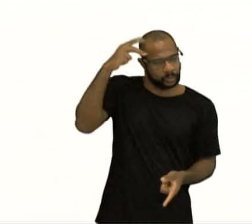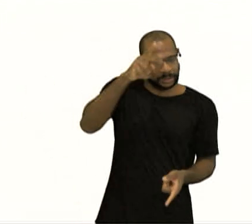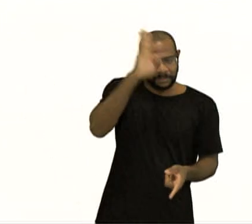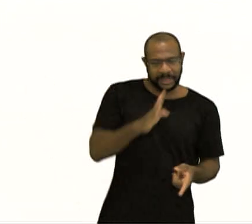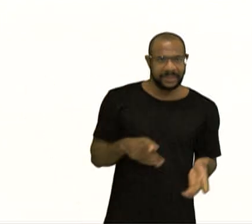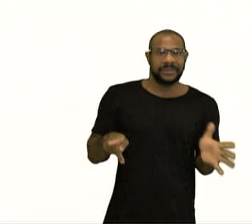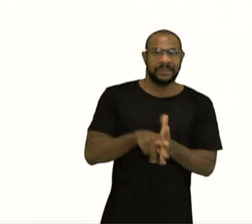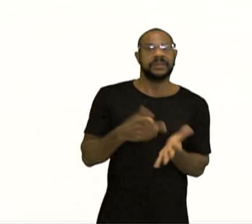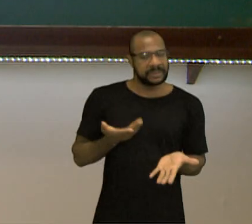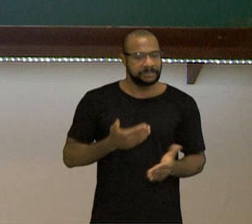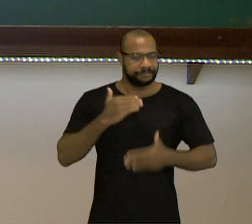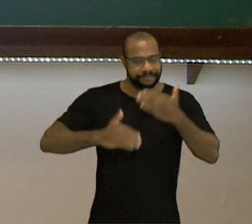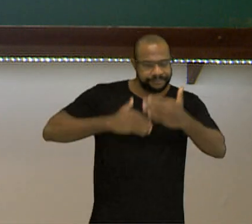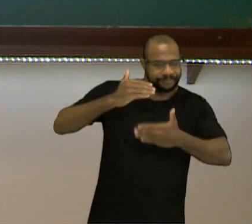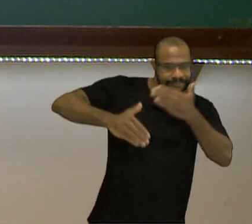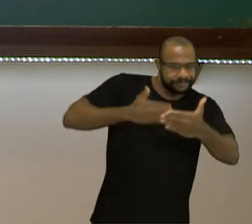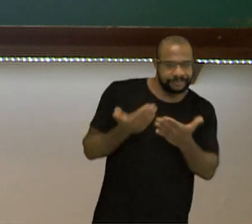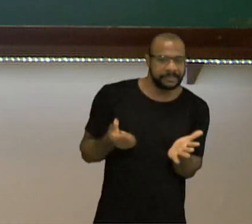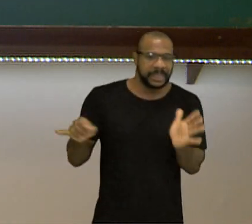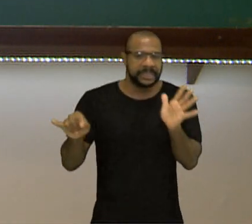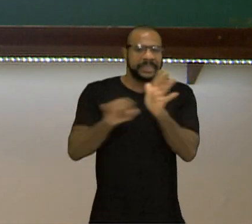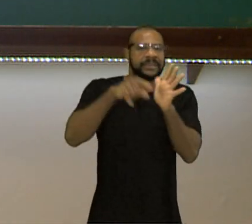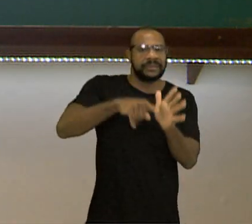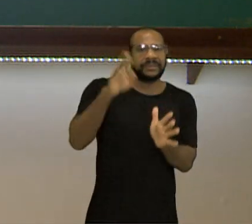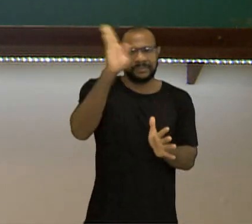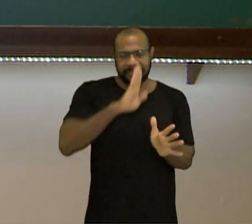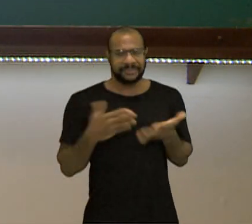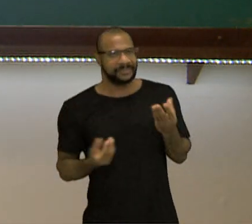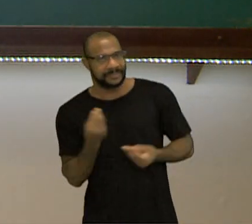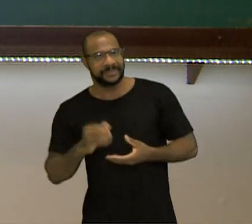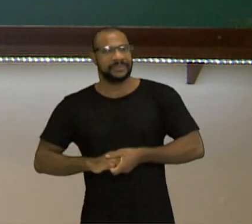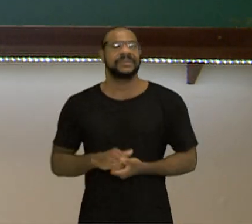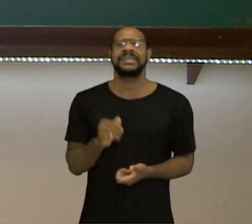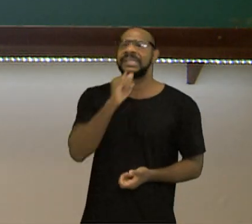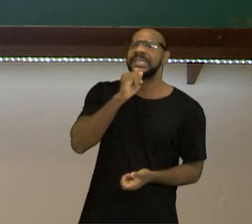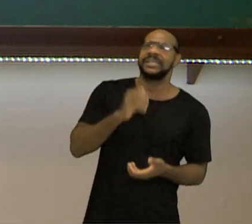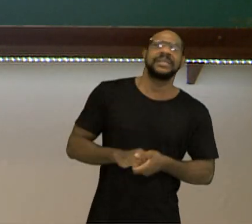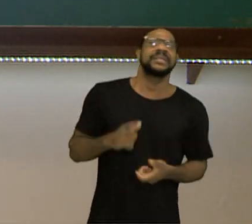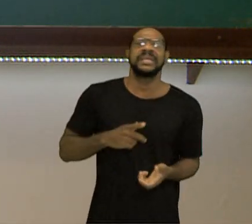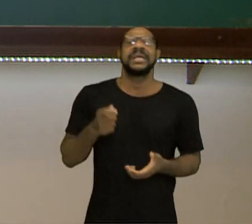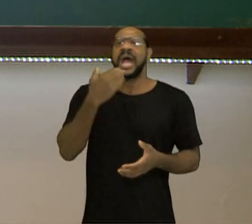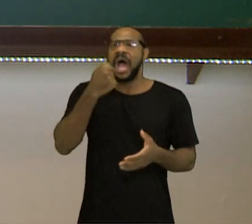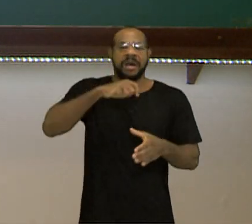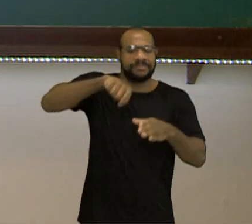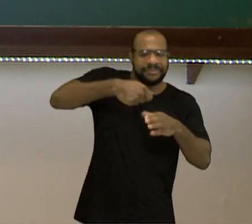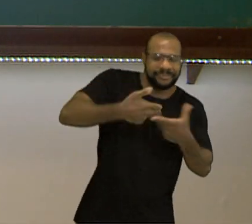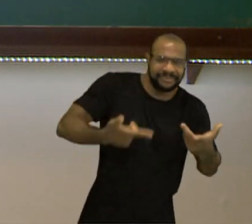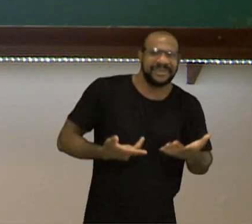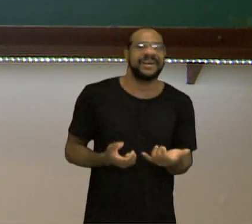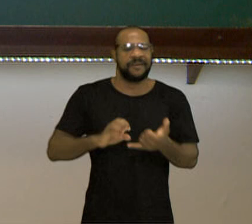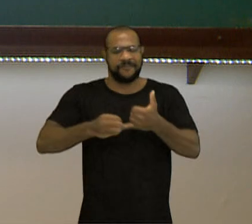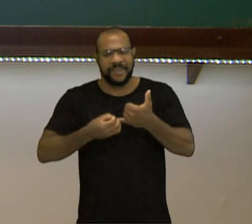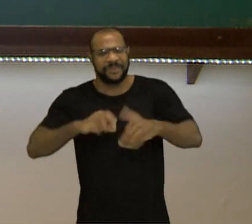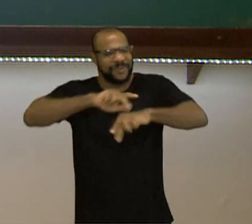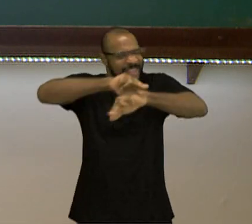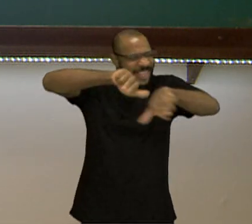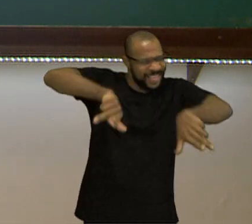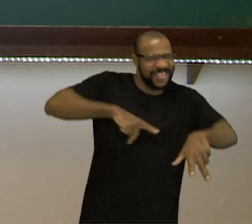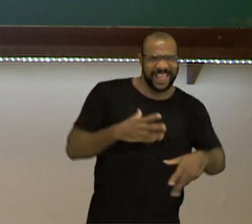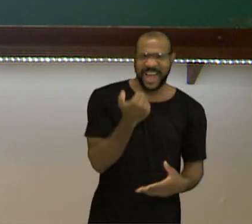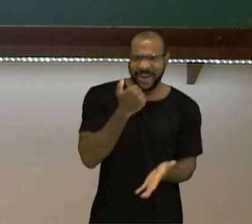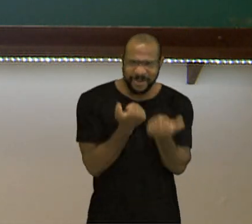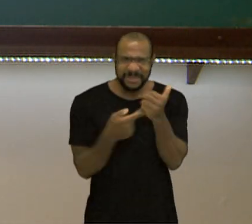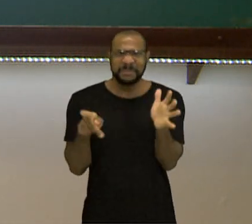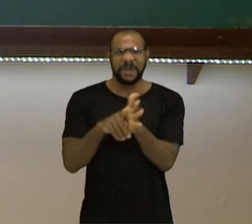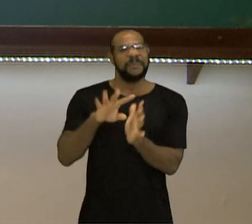para a formação da identidade nacional do Brasil. Nós temos aí exemplos na culinária, como a feijoada, a gente vai ter exemplos aí da